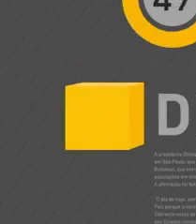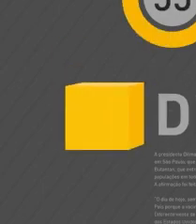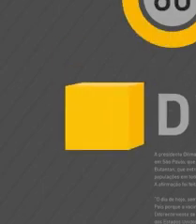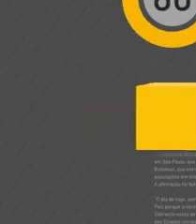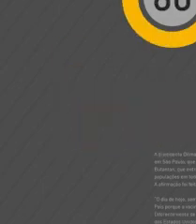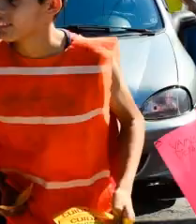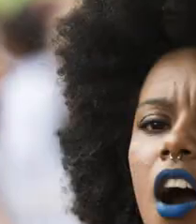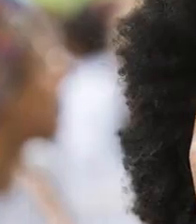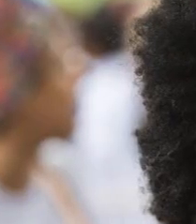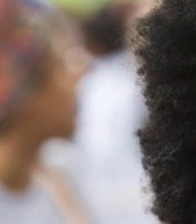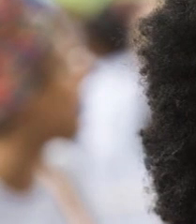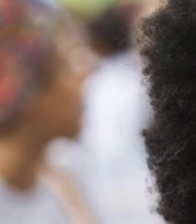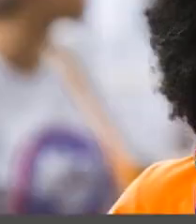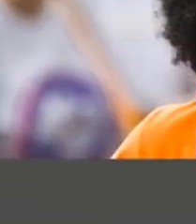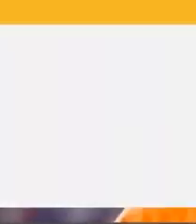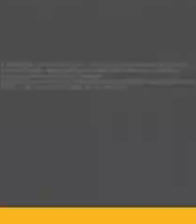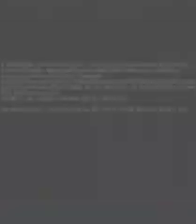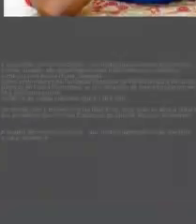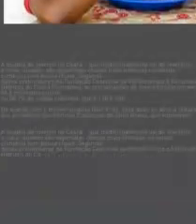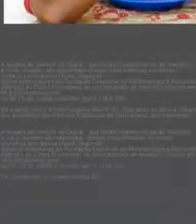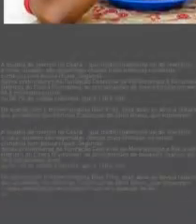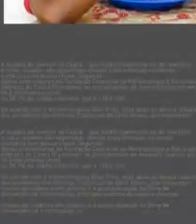Federal i